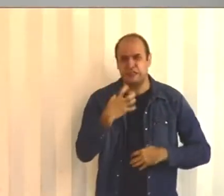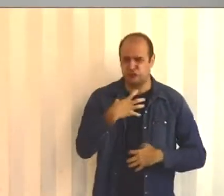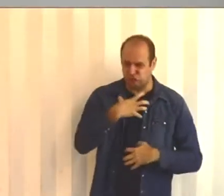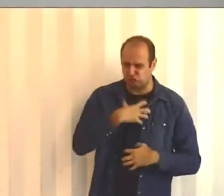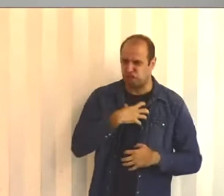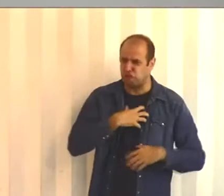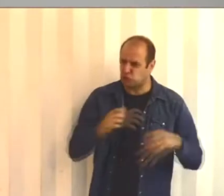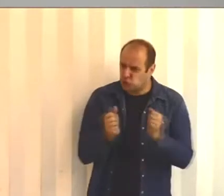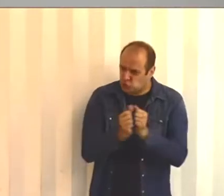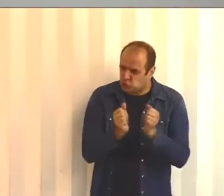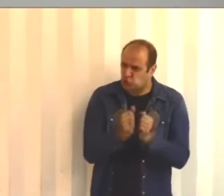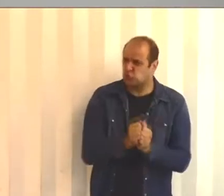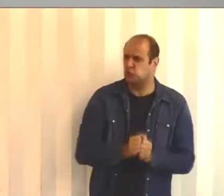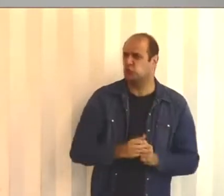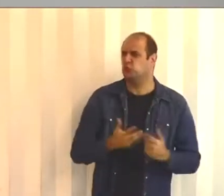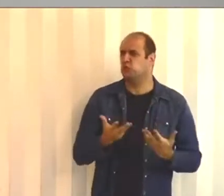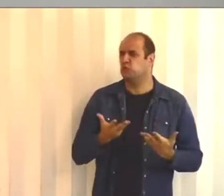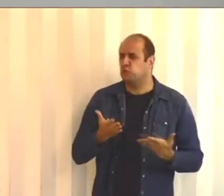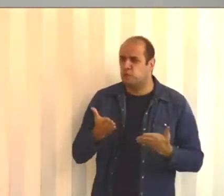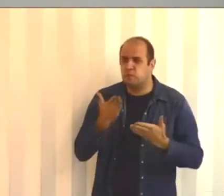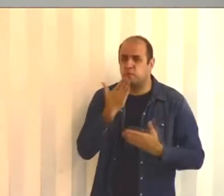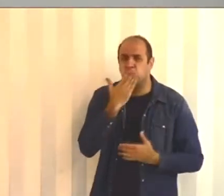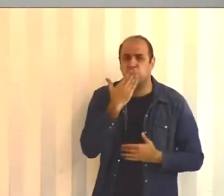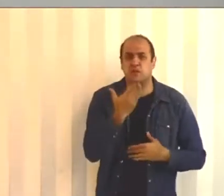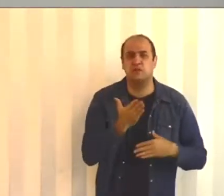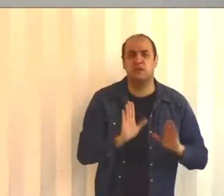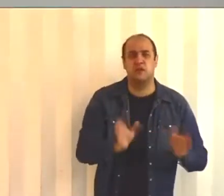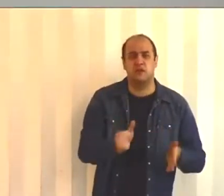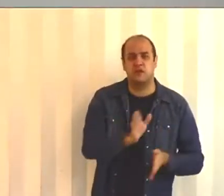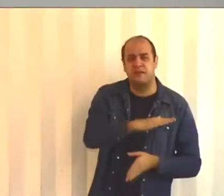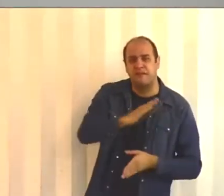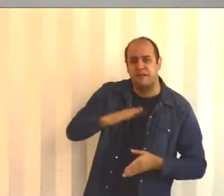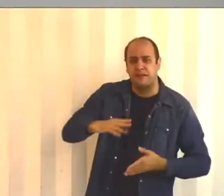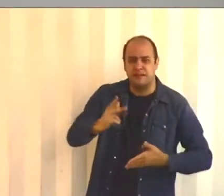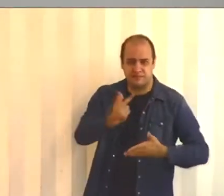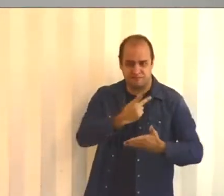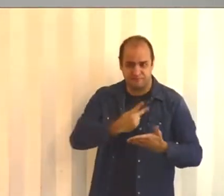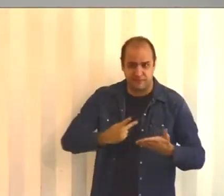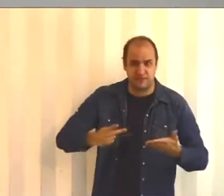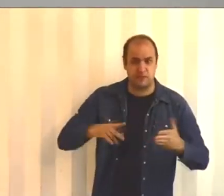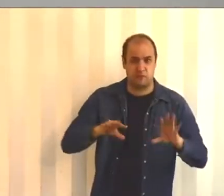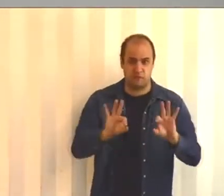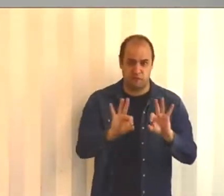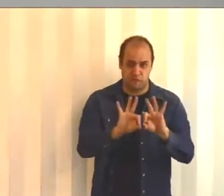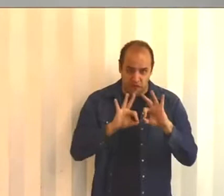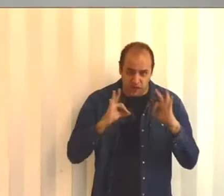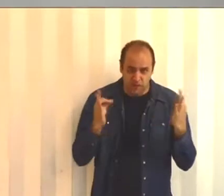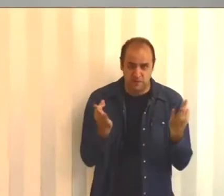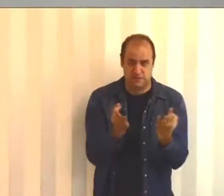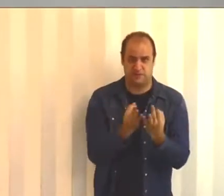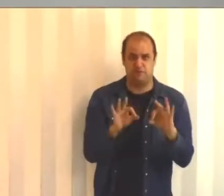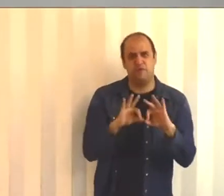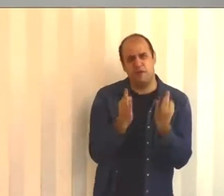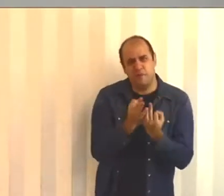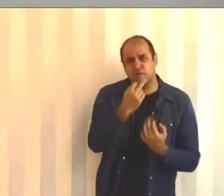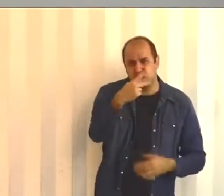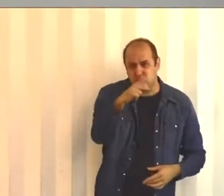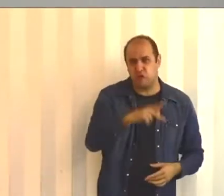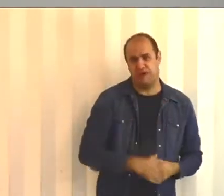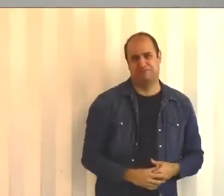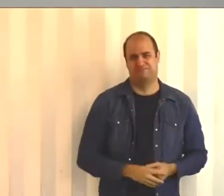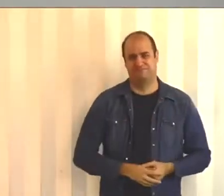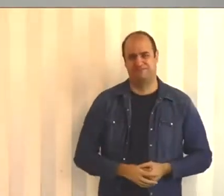participar desse momento da mensagem, eu peço que as crianças façam o desenho de uma família, a sua de